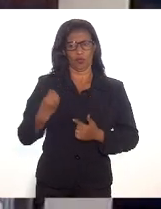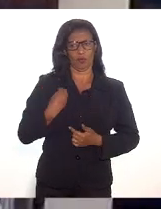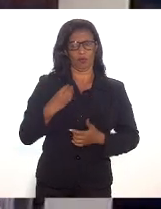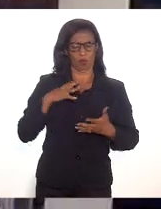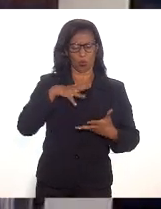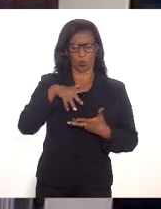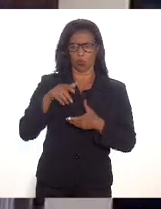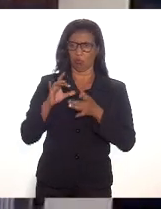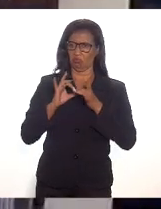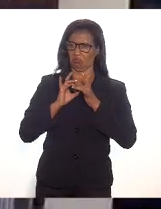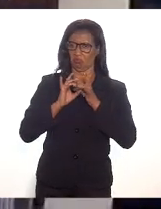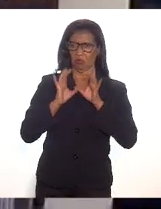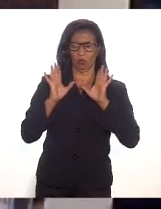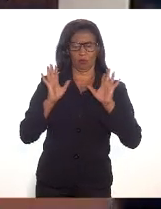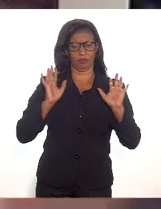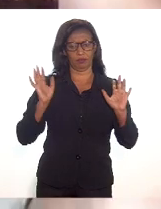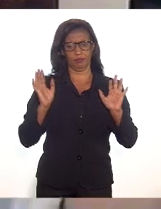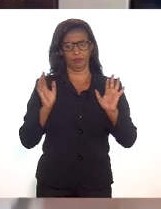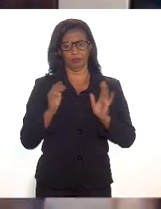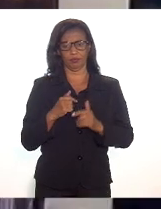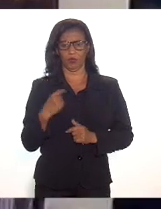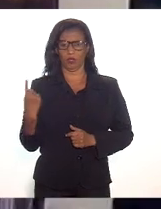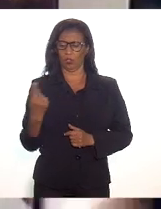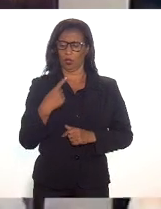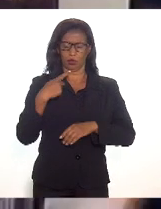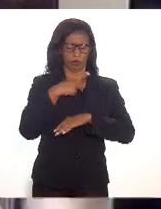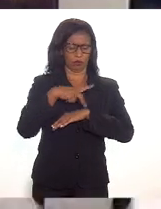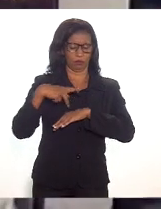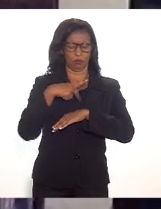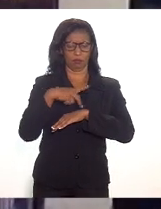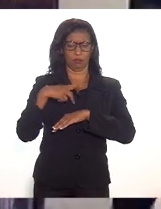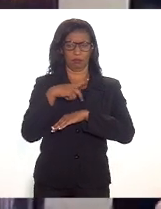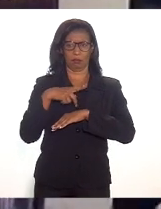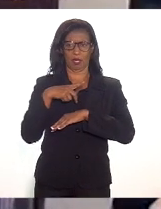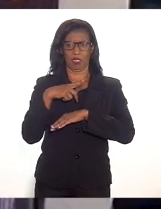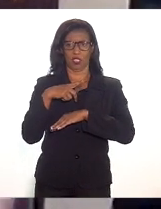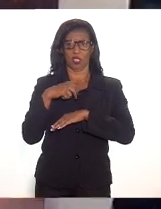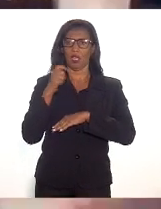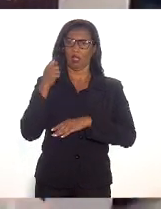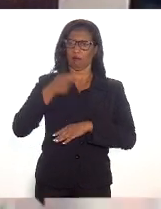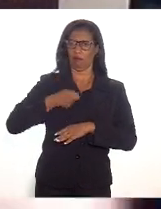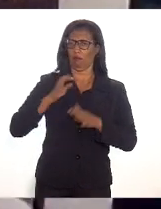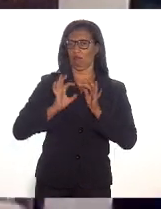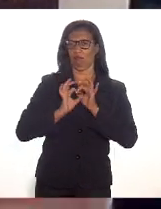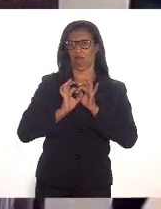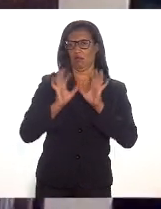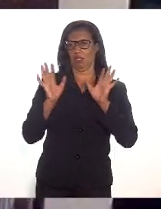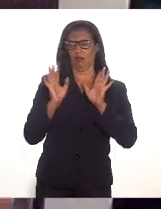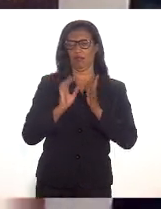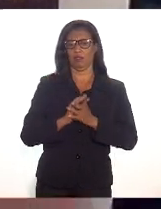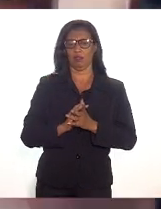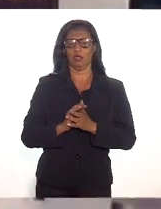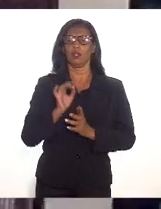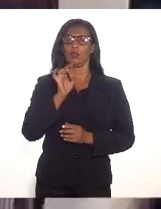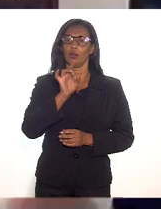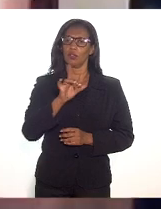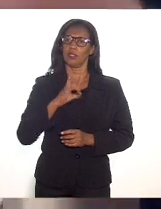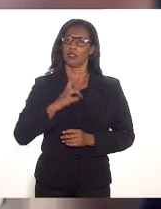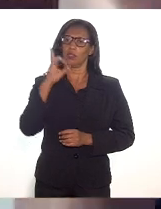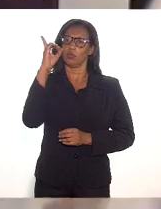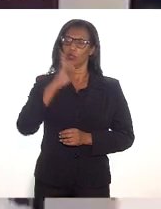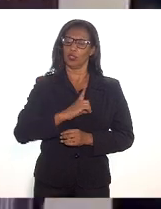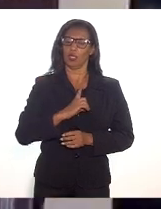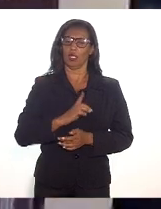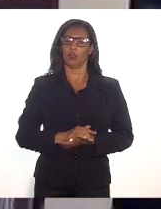mundo democrático, não é? No nosso país o regime é democrático, então você tem esse direito, lhe